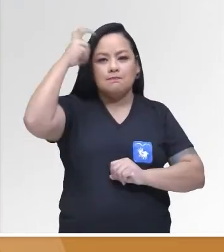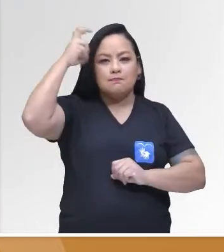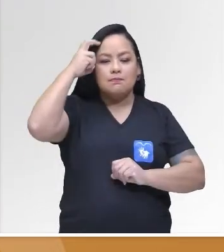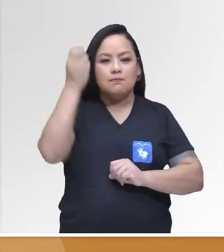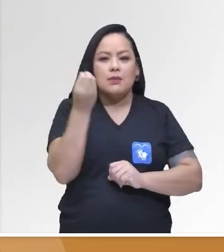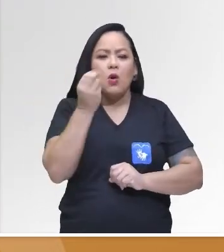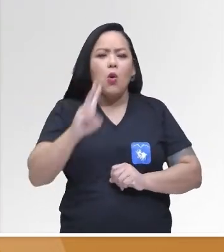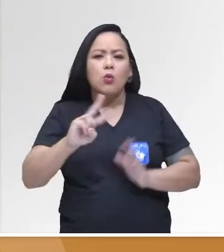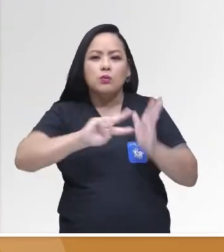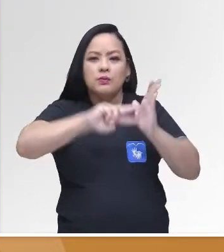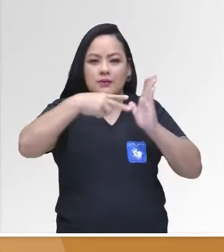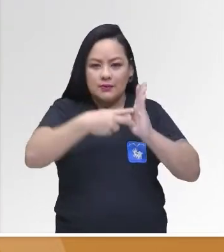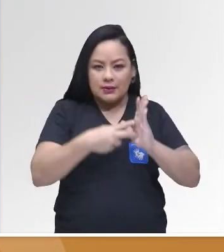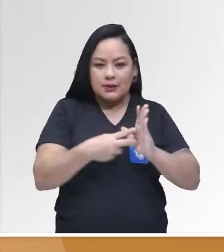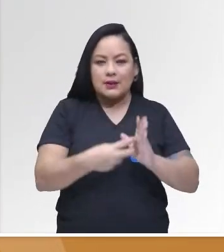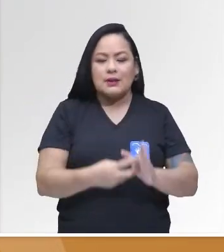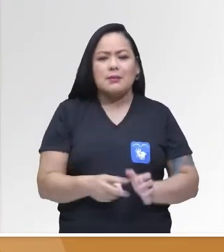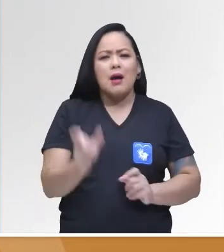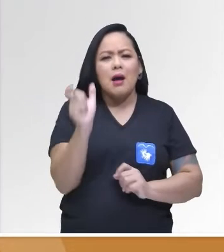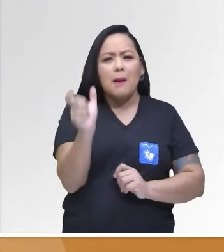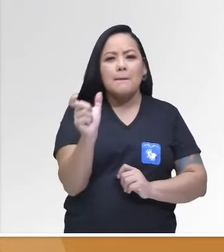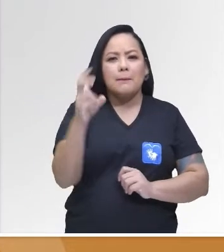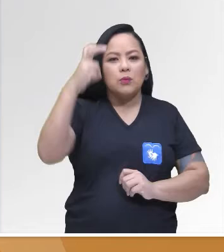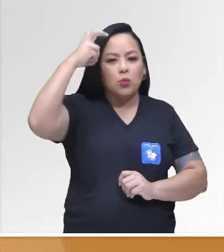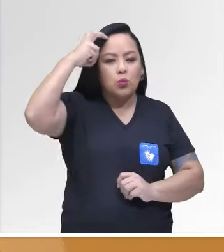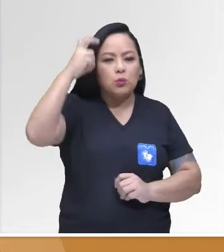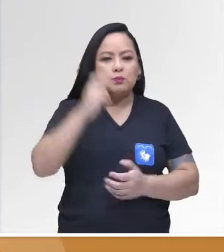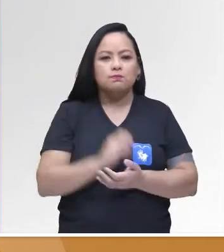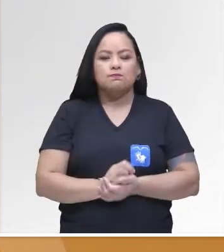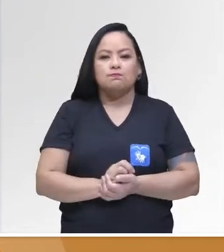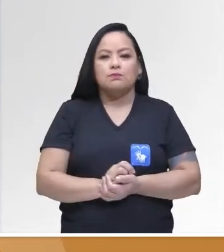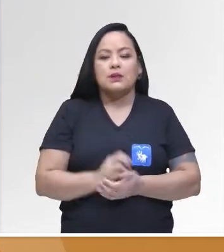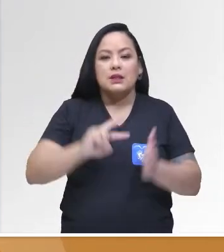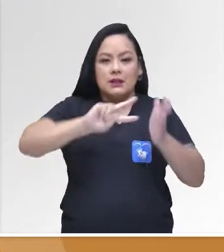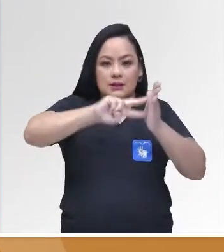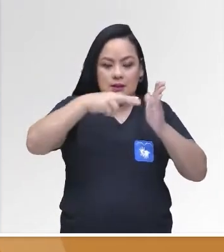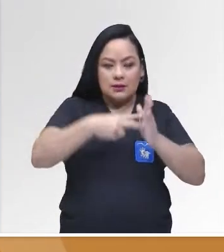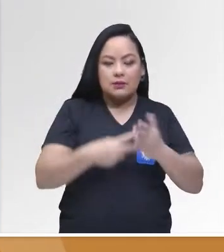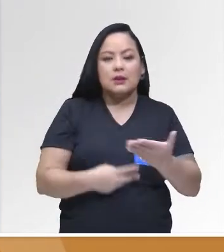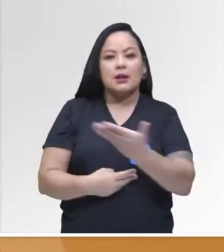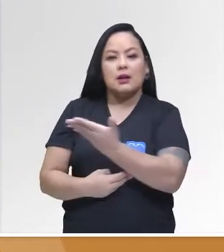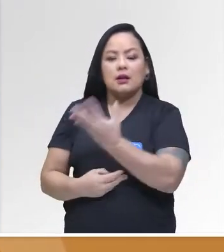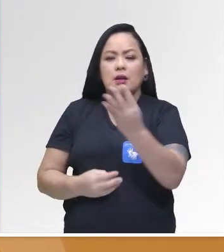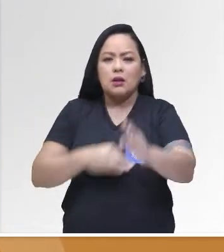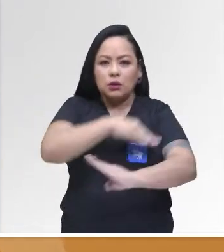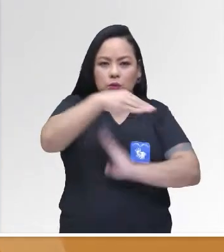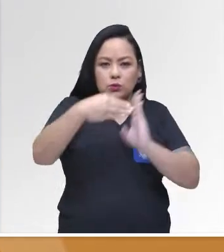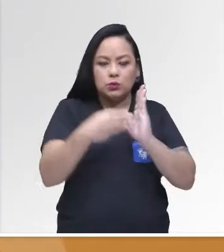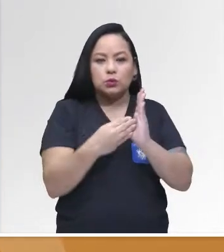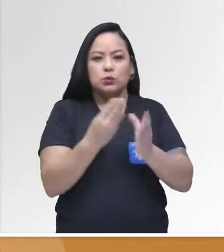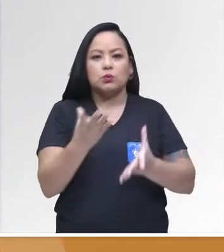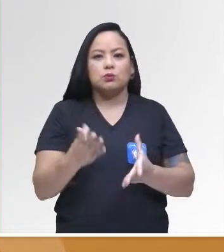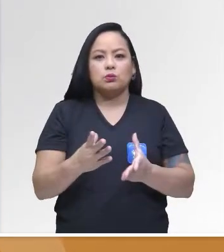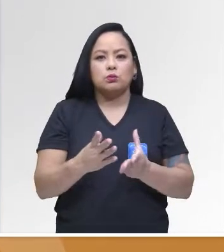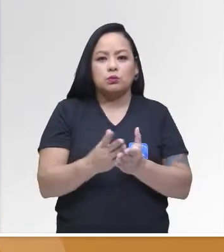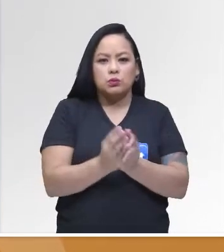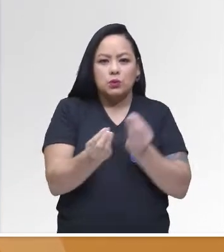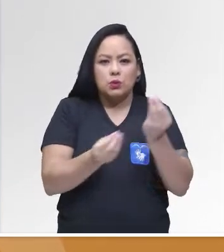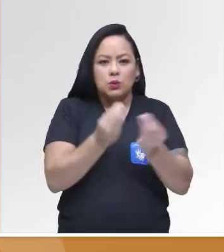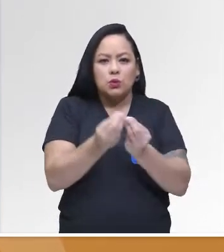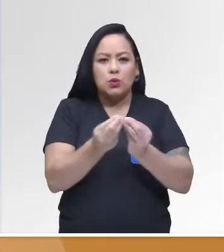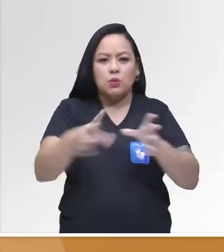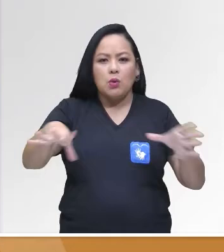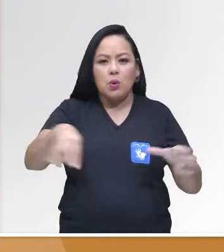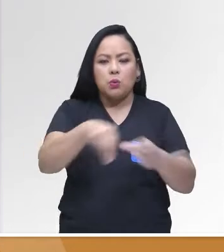ou o que significa esse termo. Cultura significa todo aquele complexo que inclui